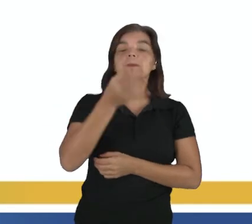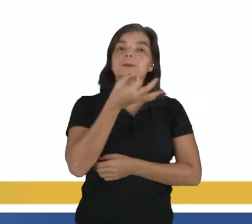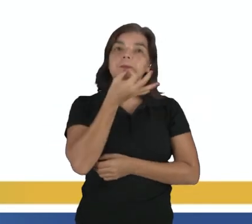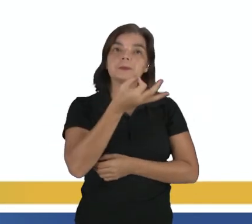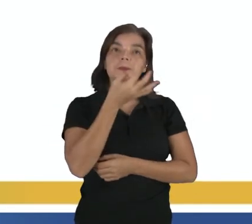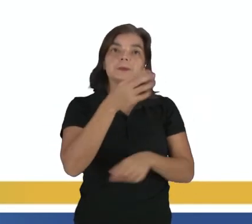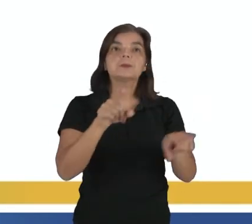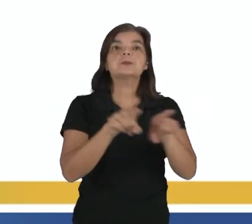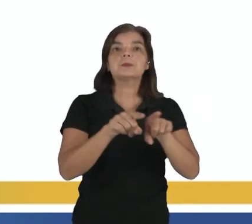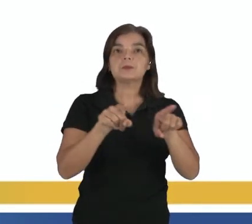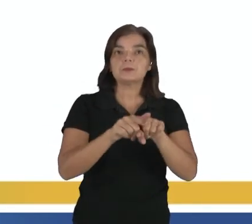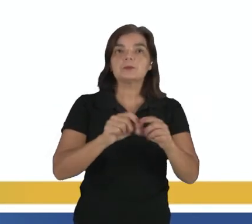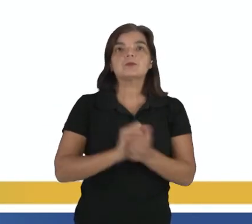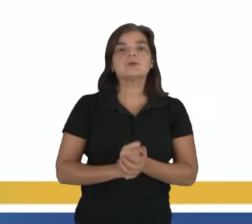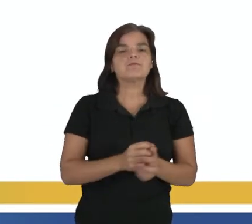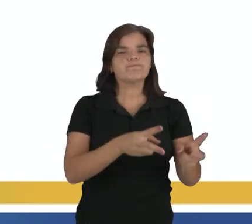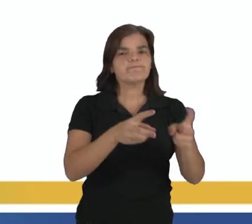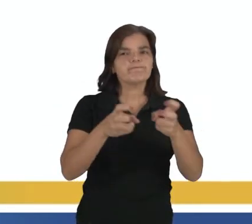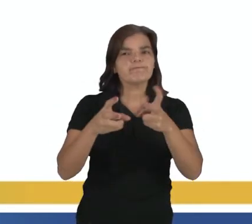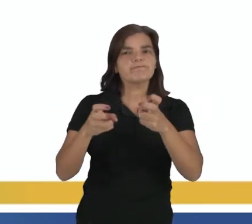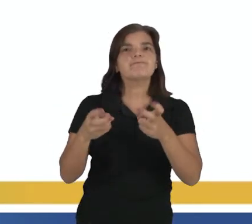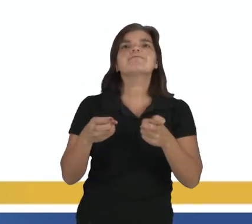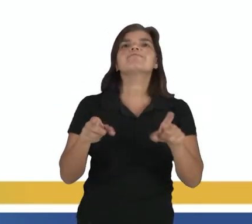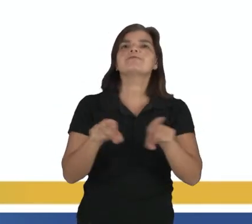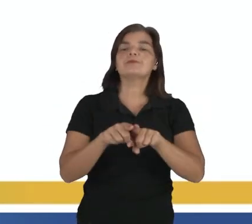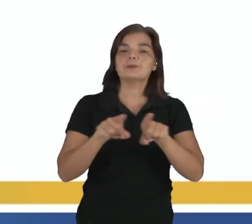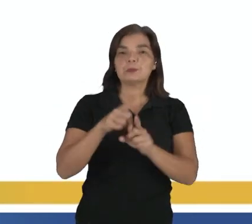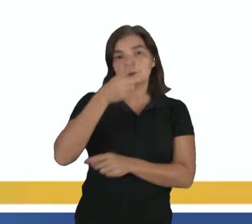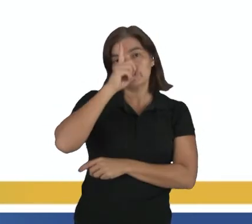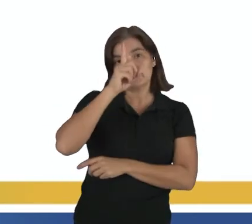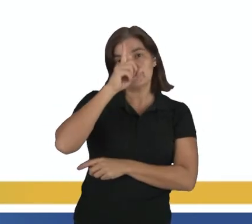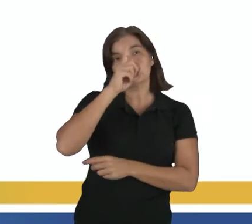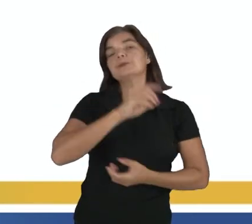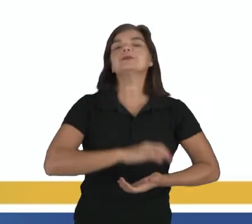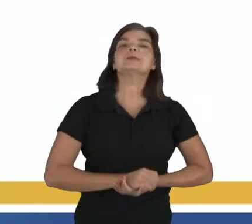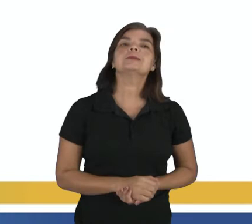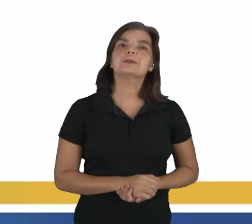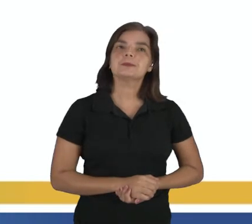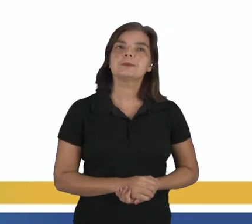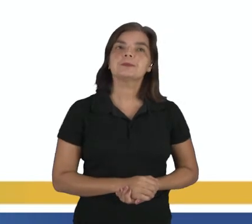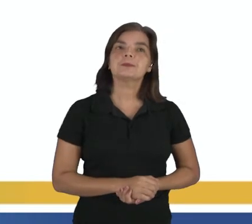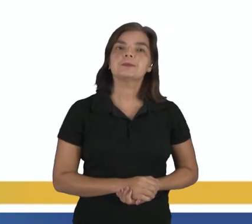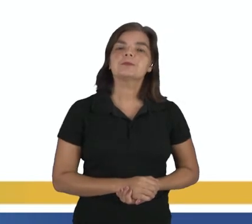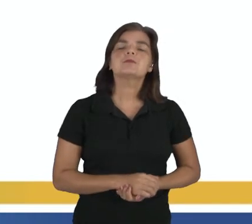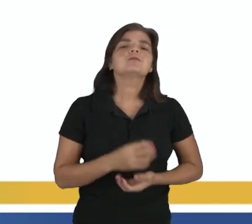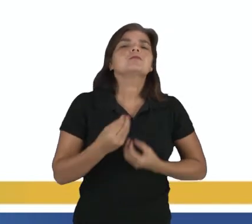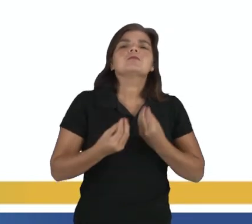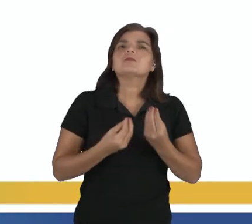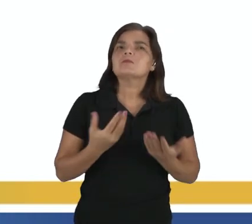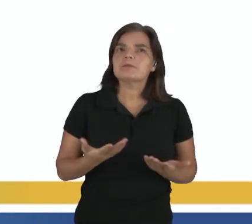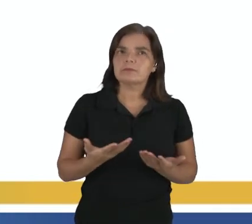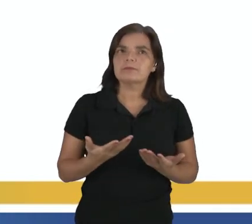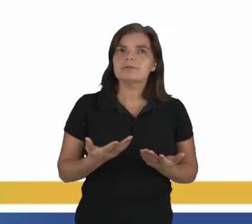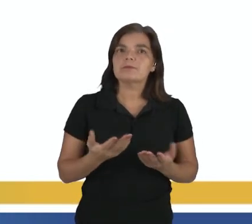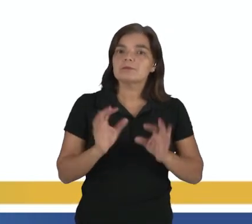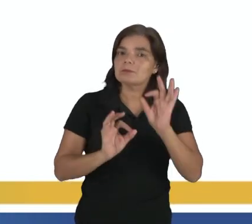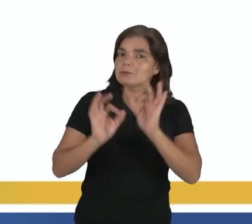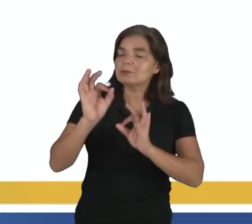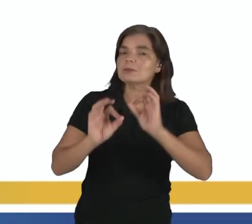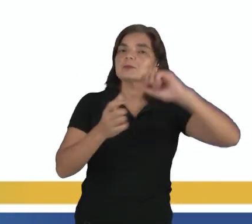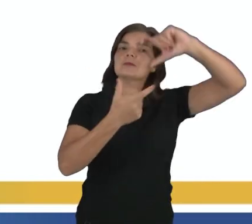pensamento crítico acerca das explorações sofridas no dia a dia. De que forma